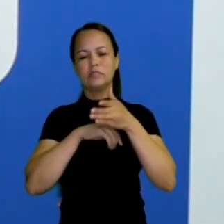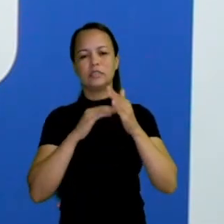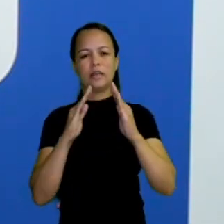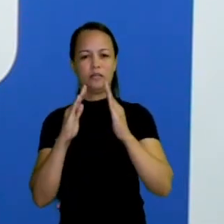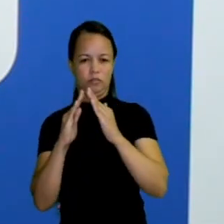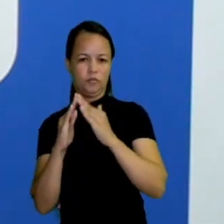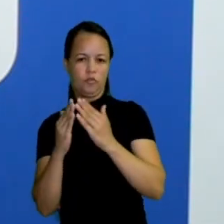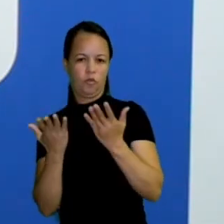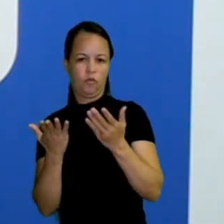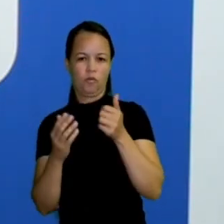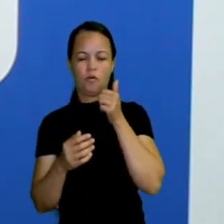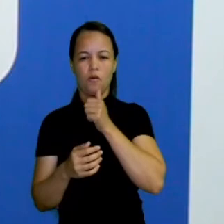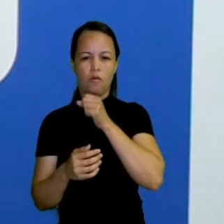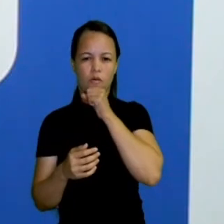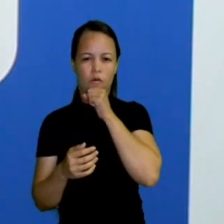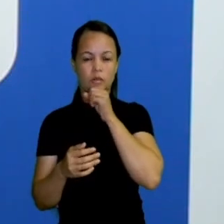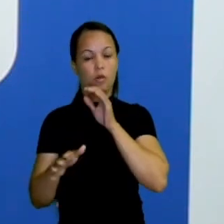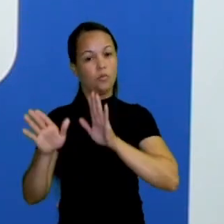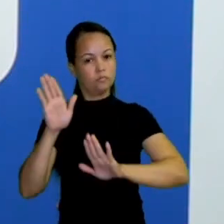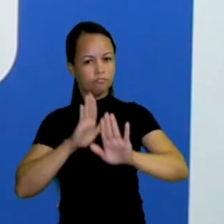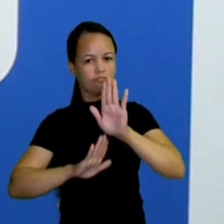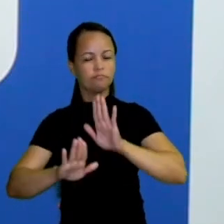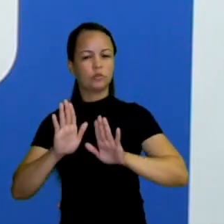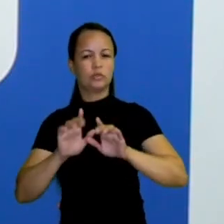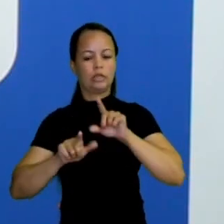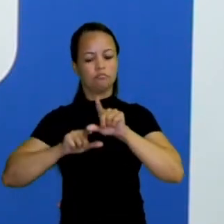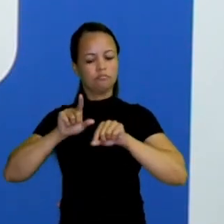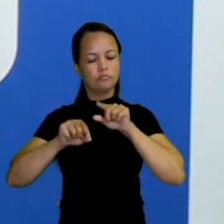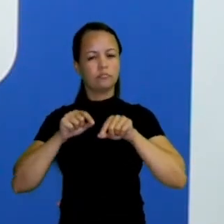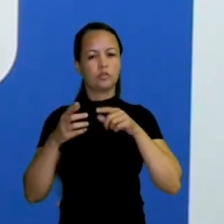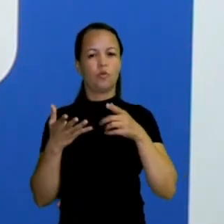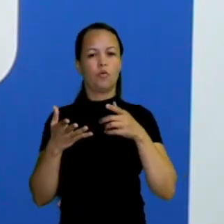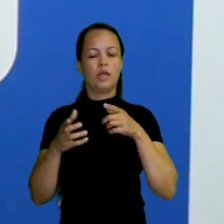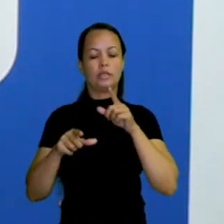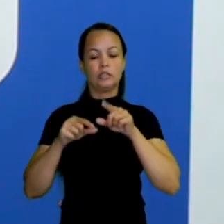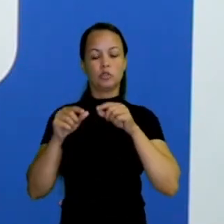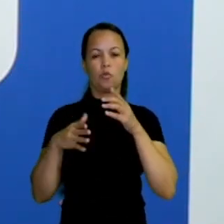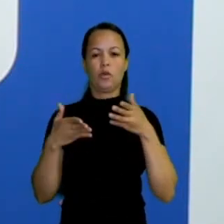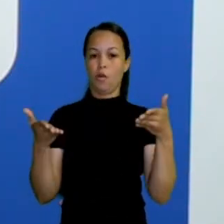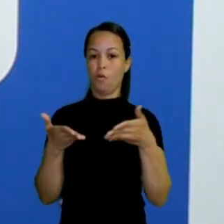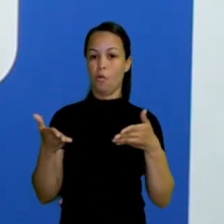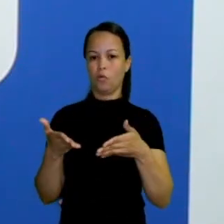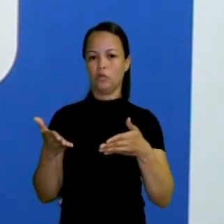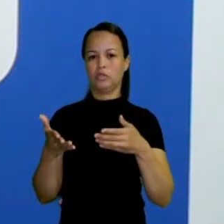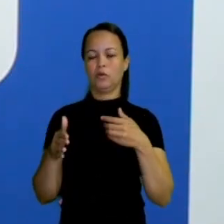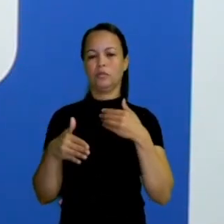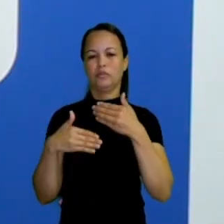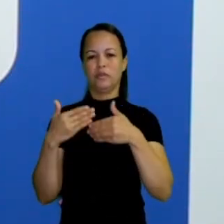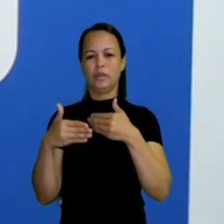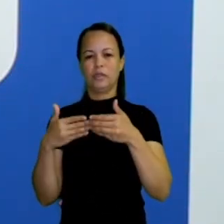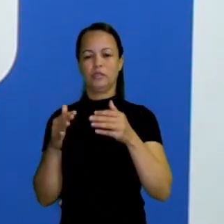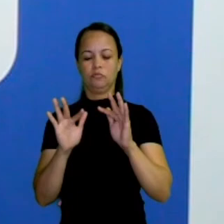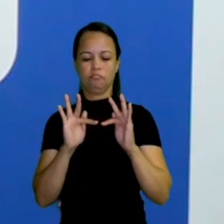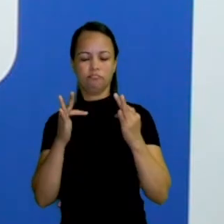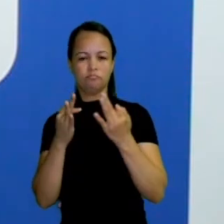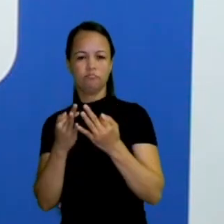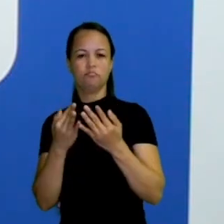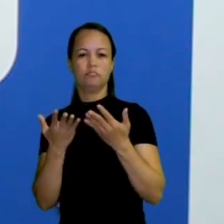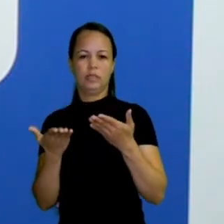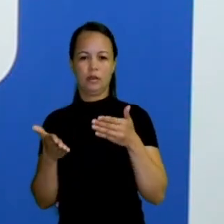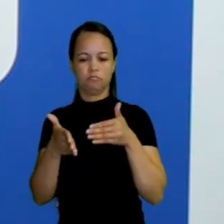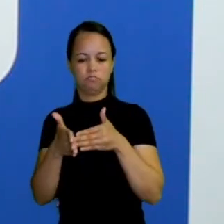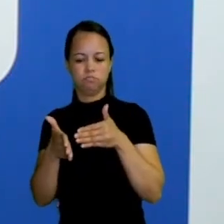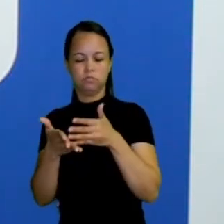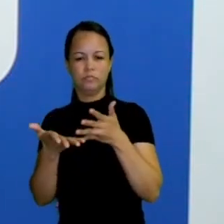essa visita? Então, cuidado com essas escolhas, porque as escolhas hoje elas estão interferindo muito nas nossas famílias. Aí